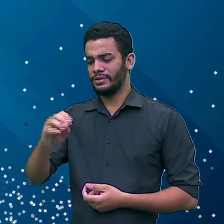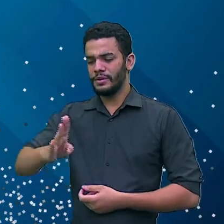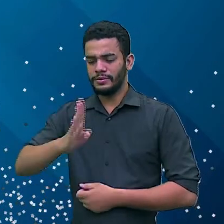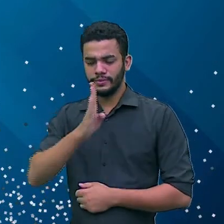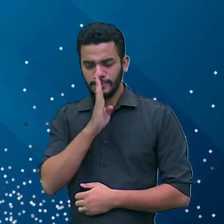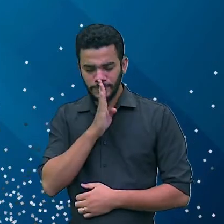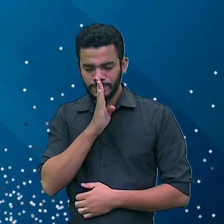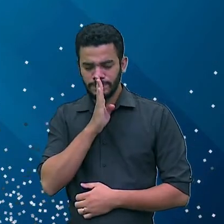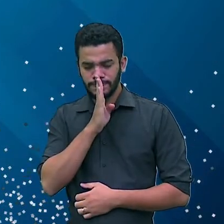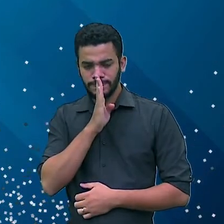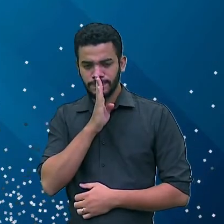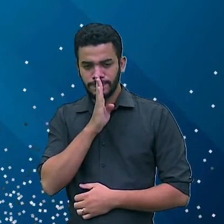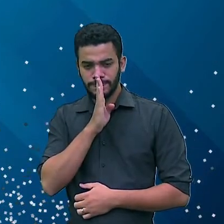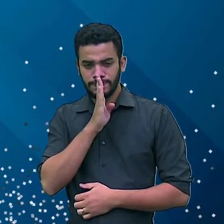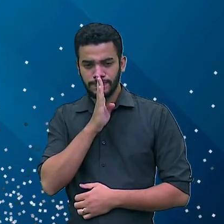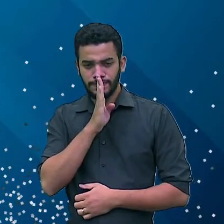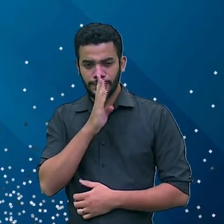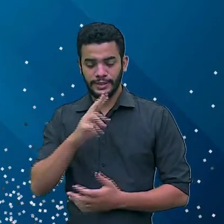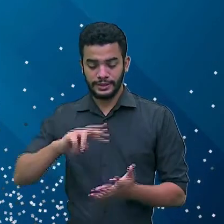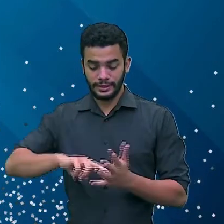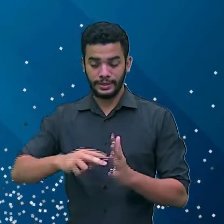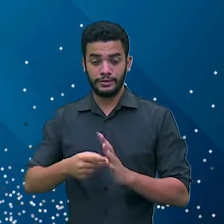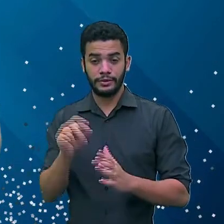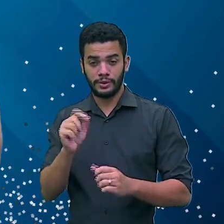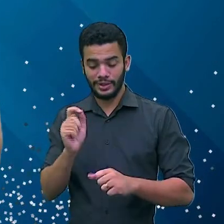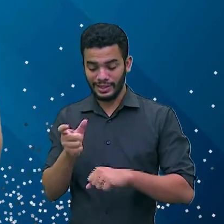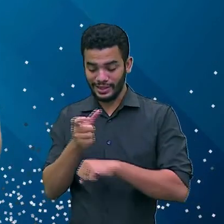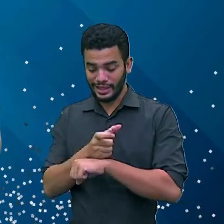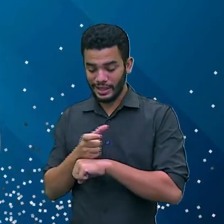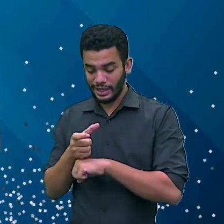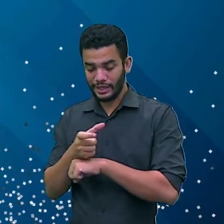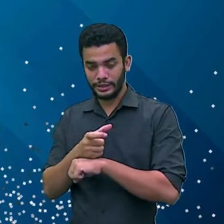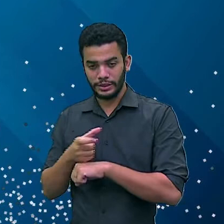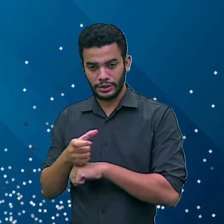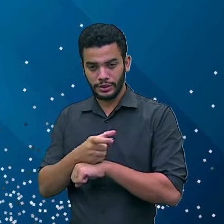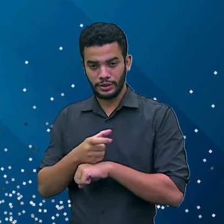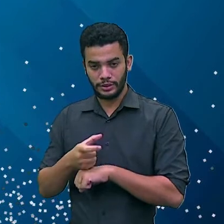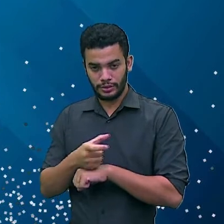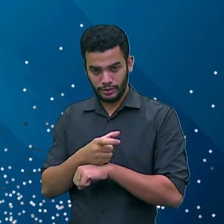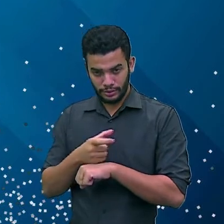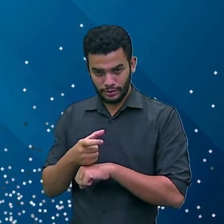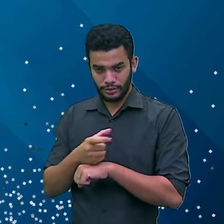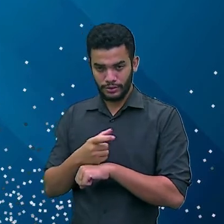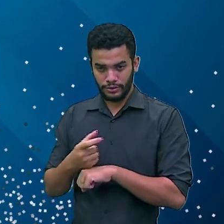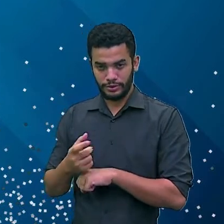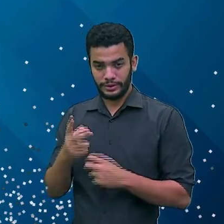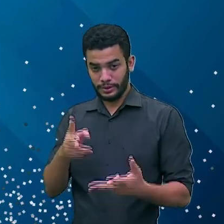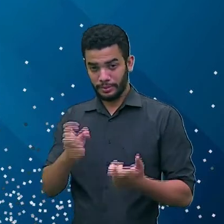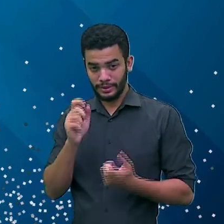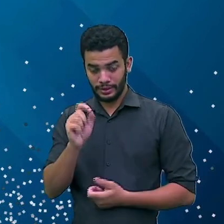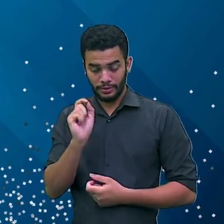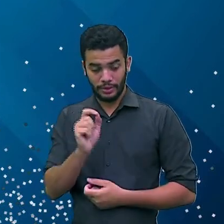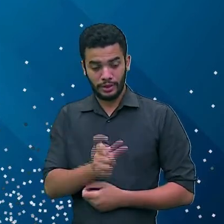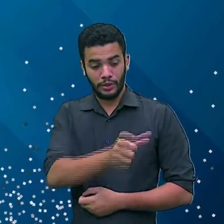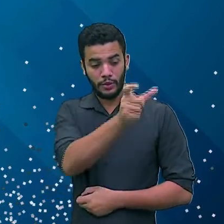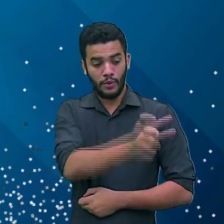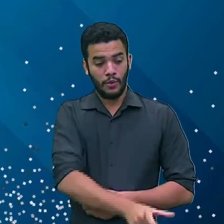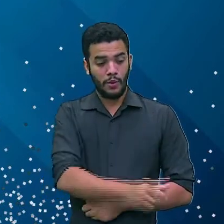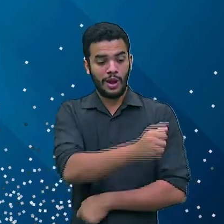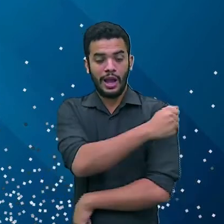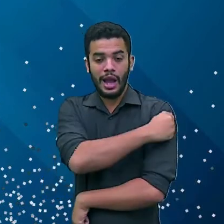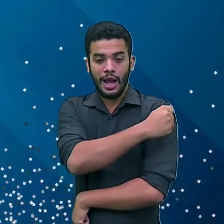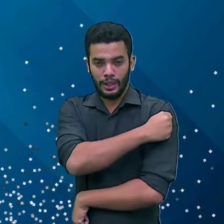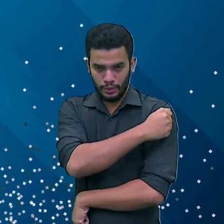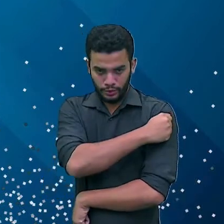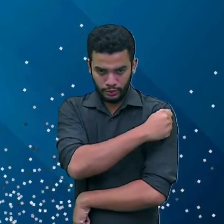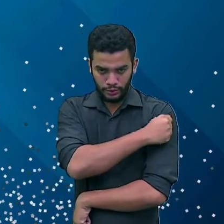um adjetivo, tem uma relação com o meu sujeito, não é mesmo? Eu observei, ó, teve a relação com o